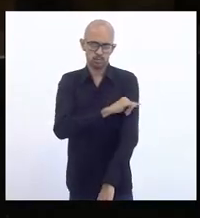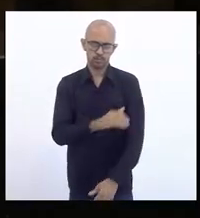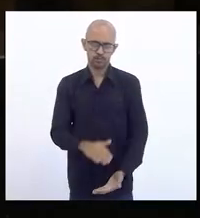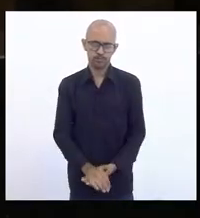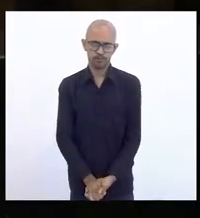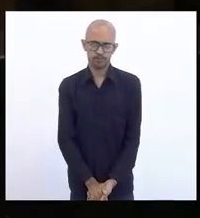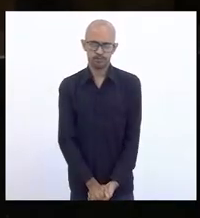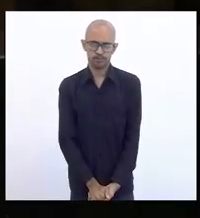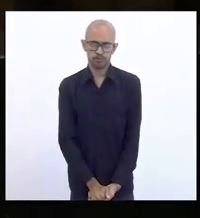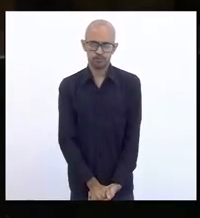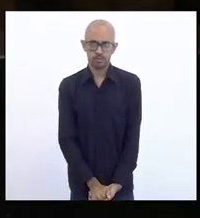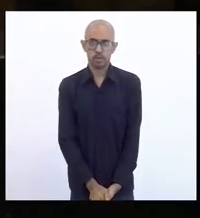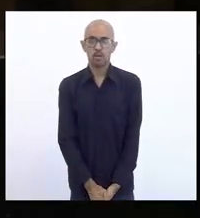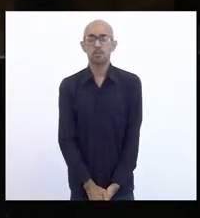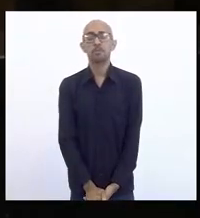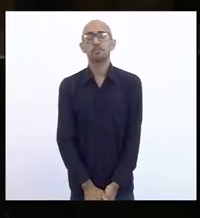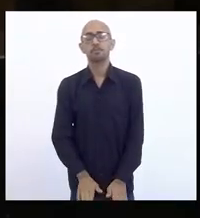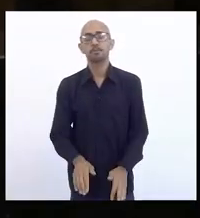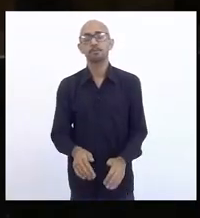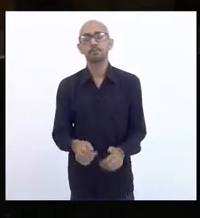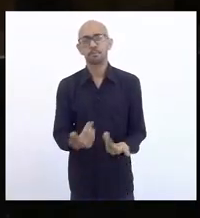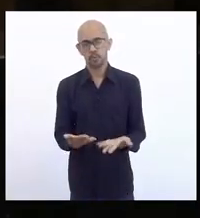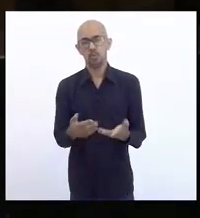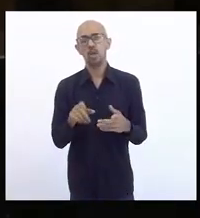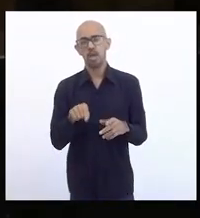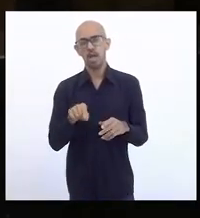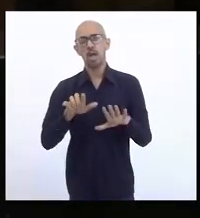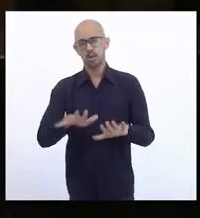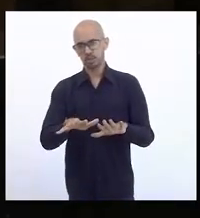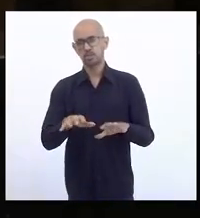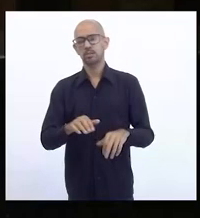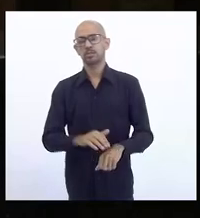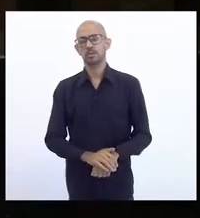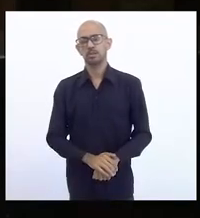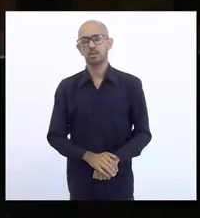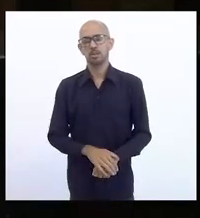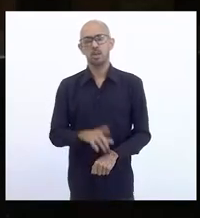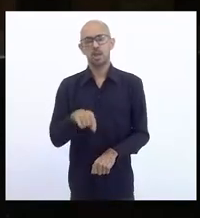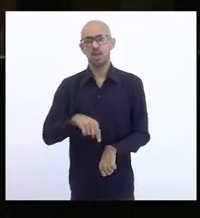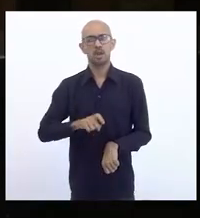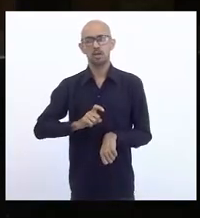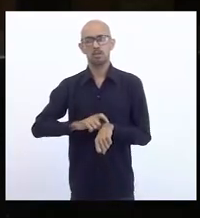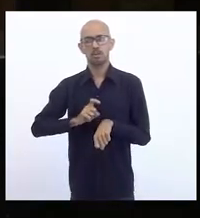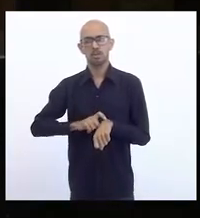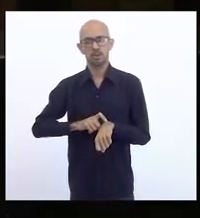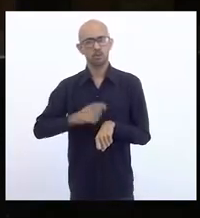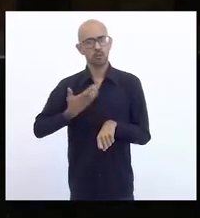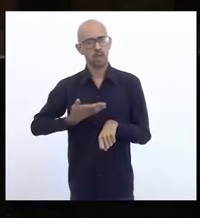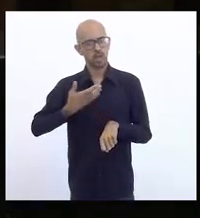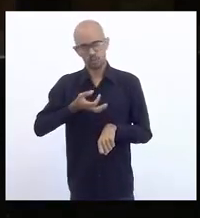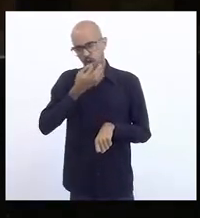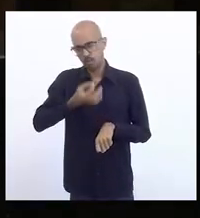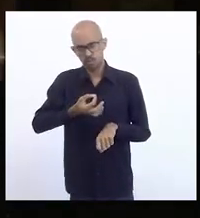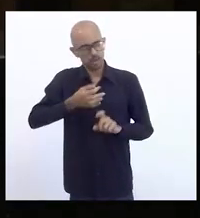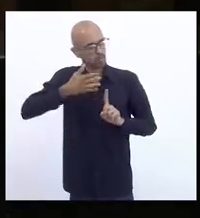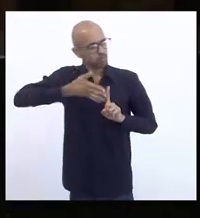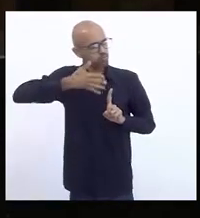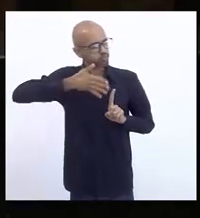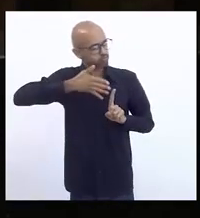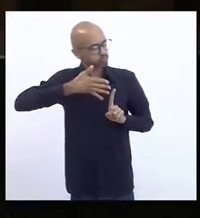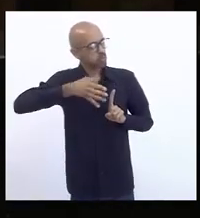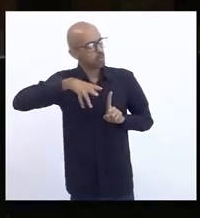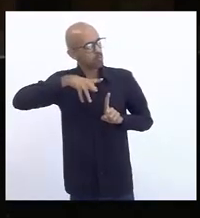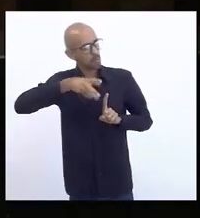maneira que é isso daí. É o processo, quero ouvir as outras opiniões,